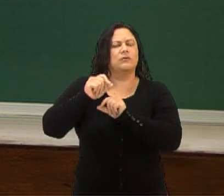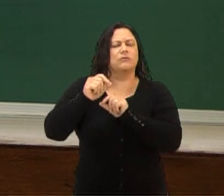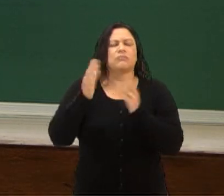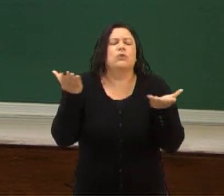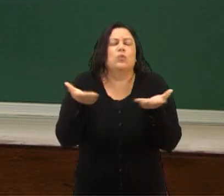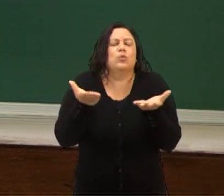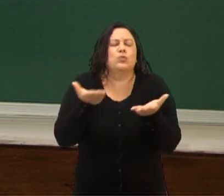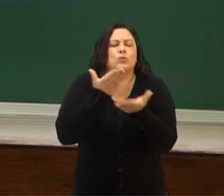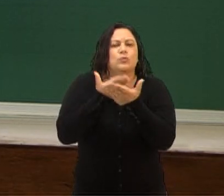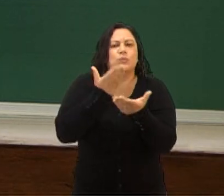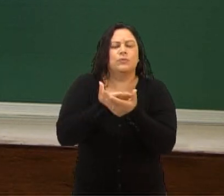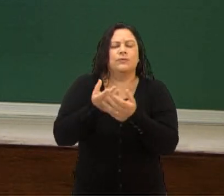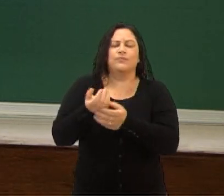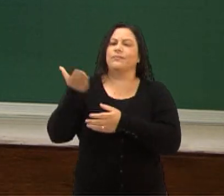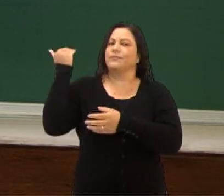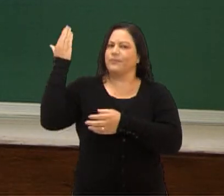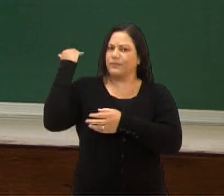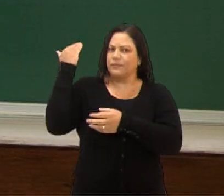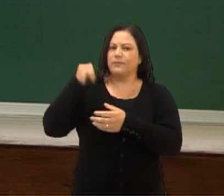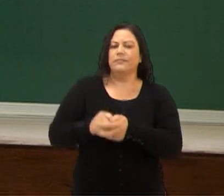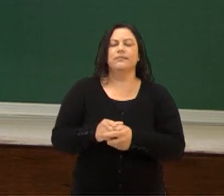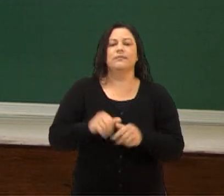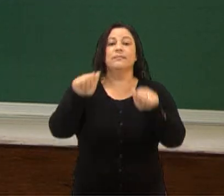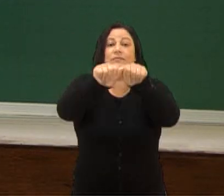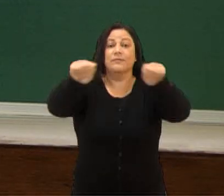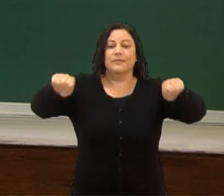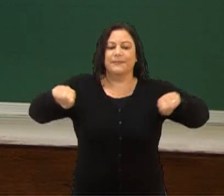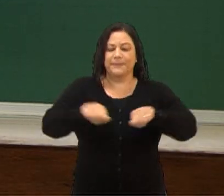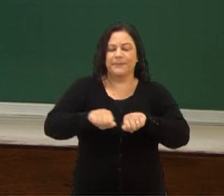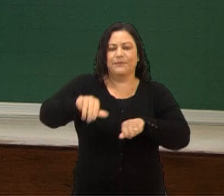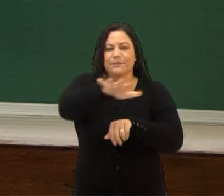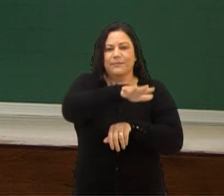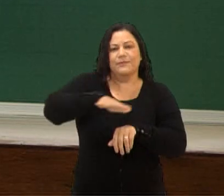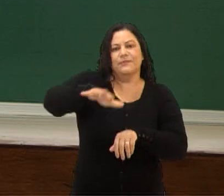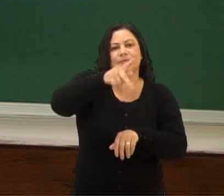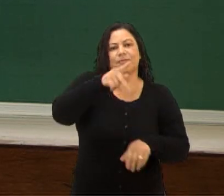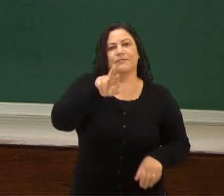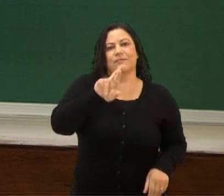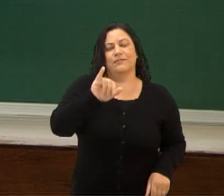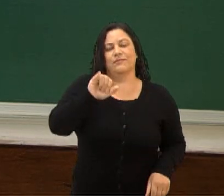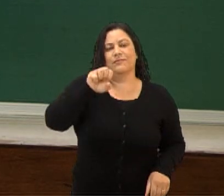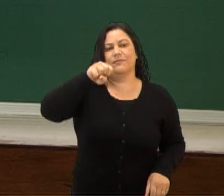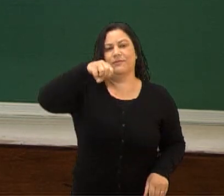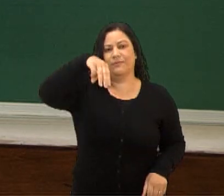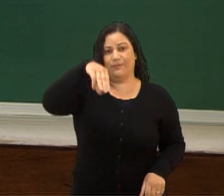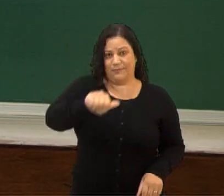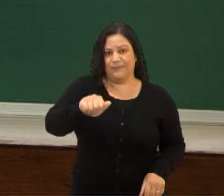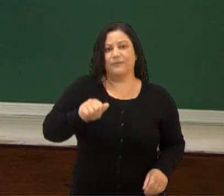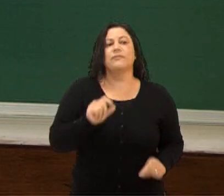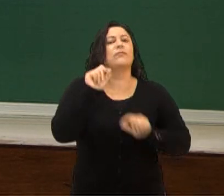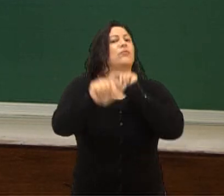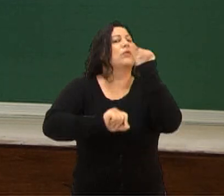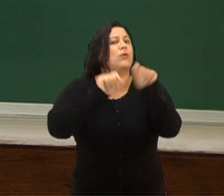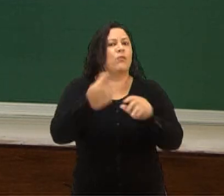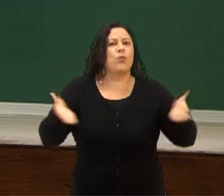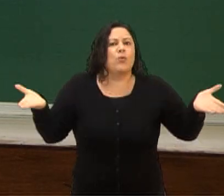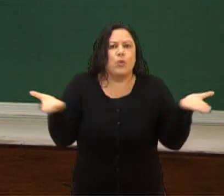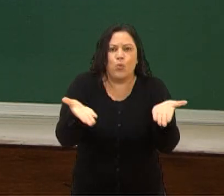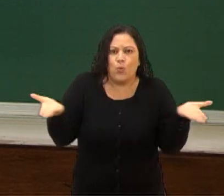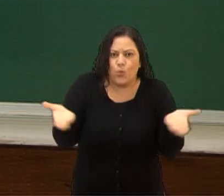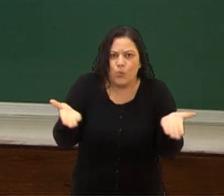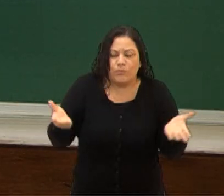de prisma, focamos no paralelepípedo, falando do reto e do oblíquo. O que vamos ver hoje? Hoje a gente